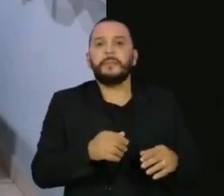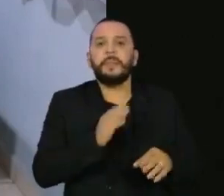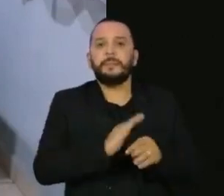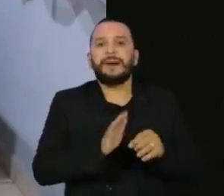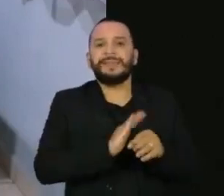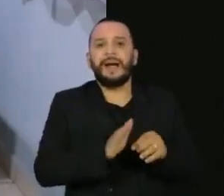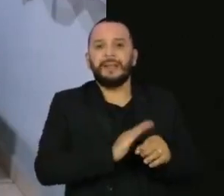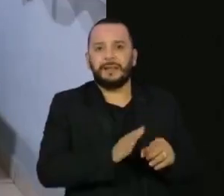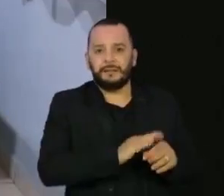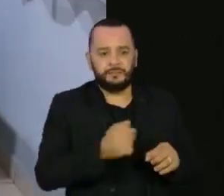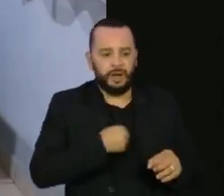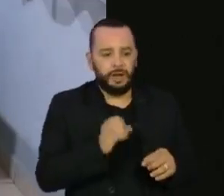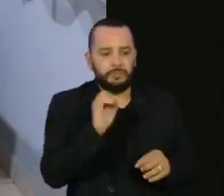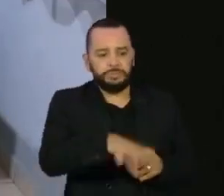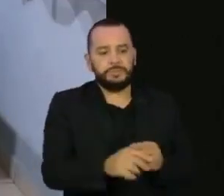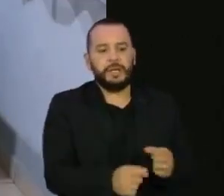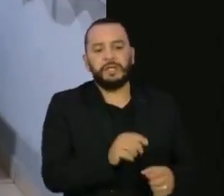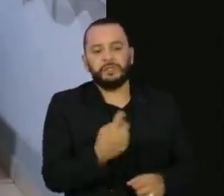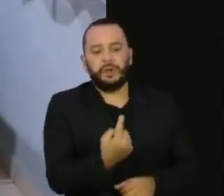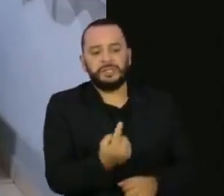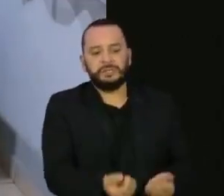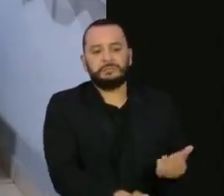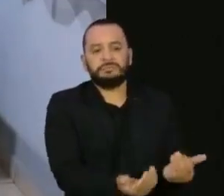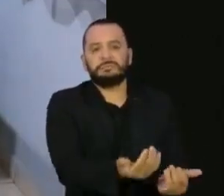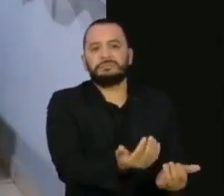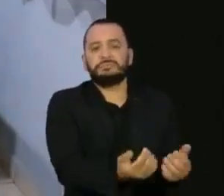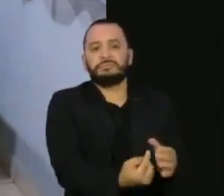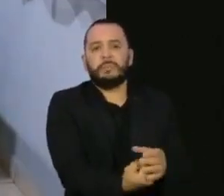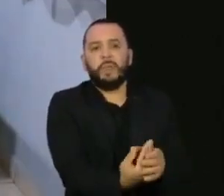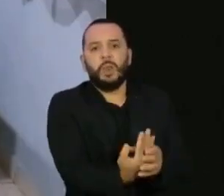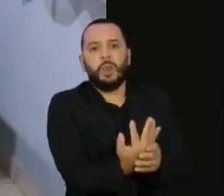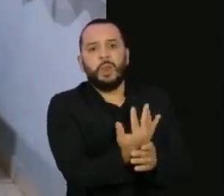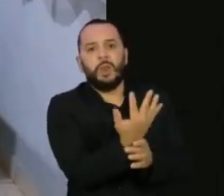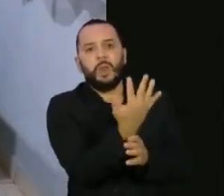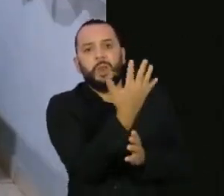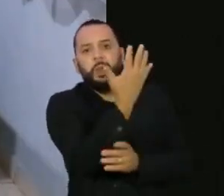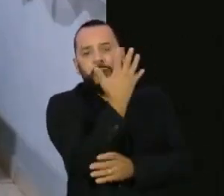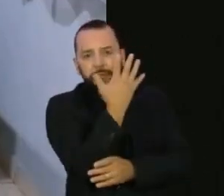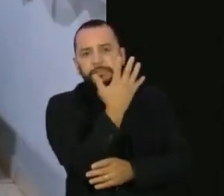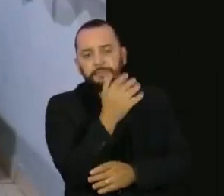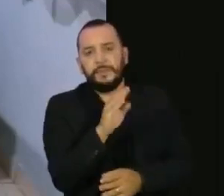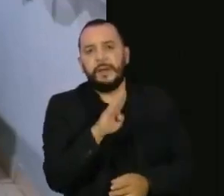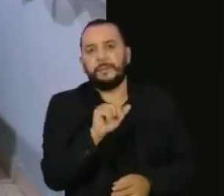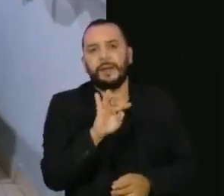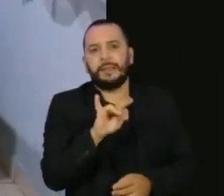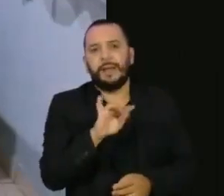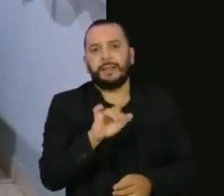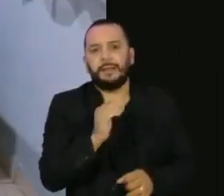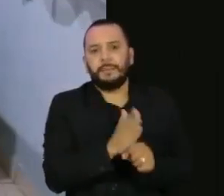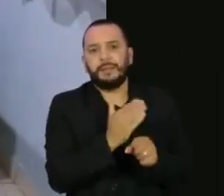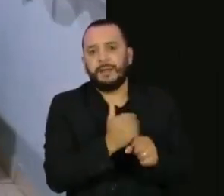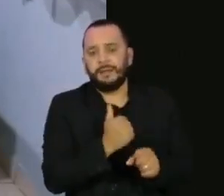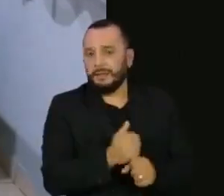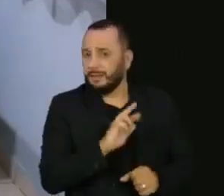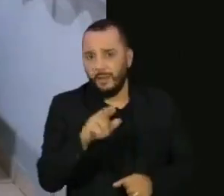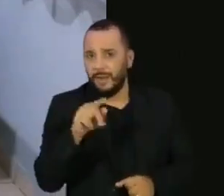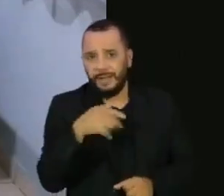que se governa. Certo. Mas, infelizmente, a gente fica refém disso tudo, assim. E não dá para se